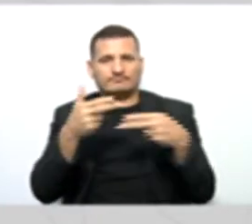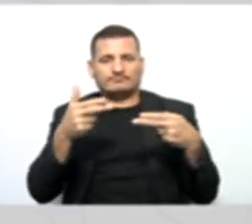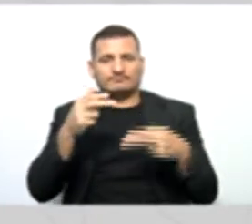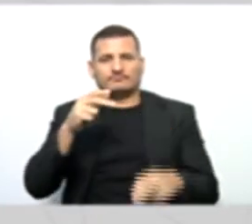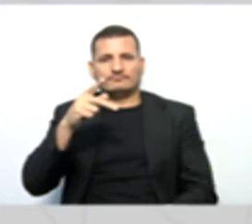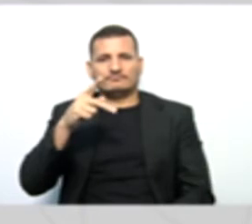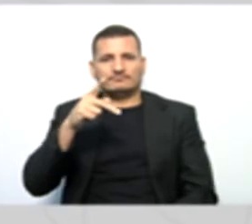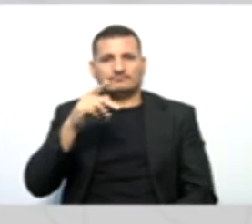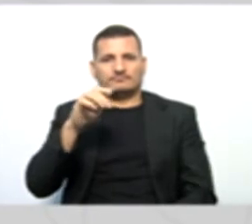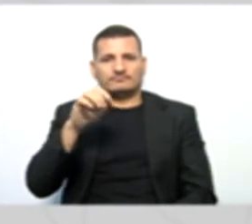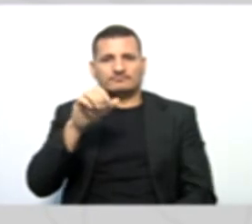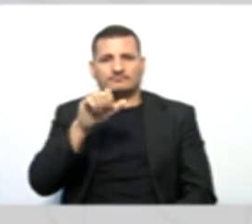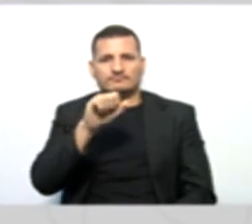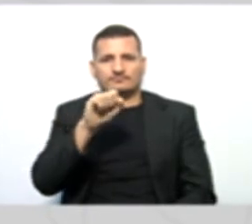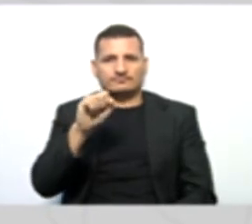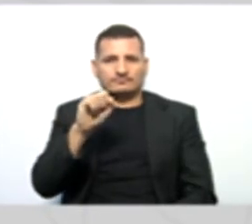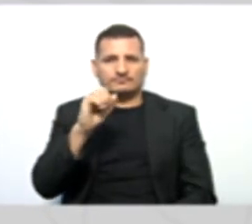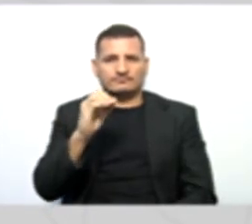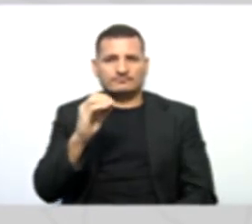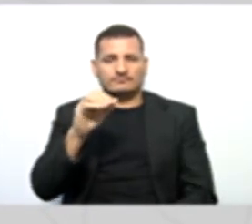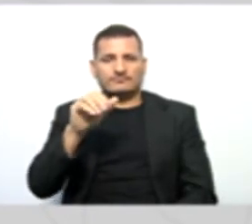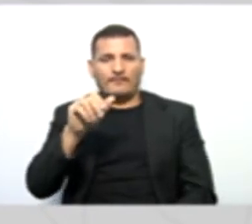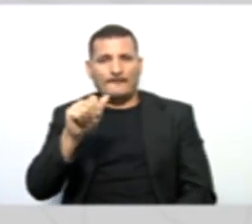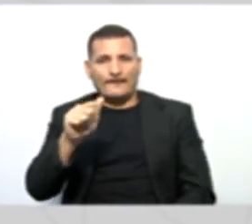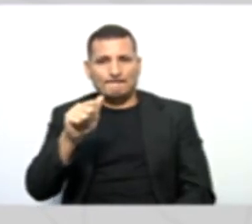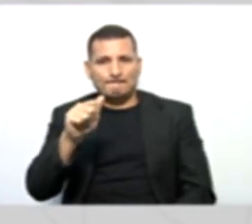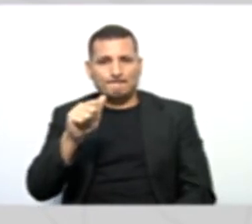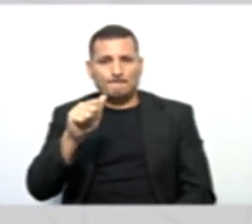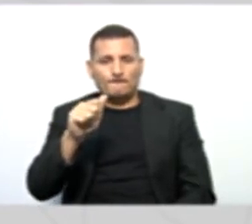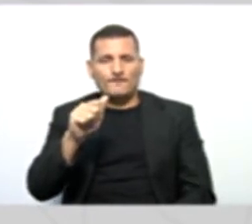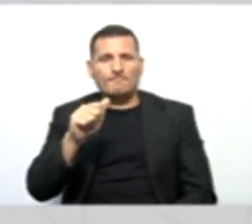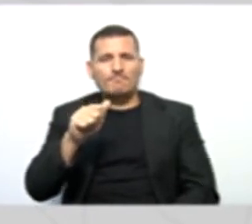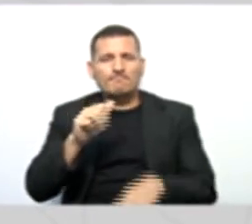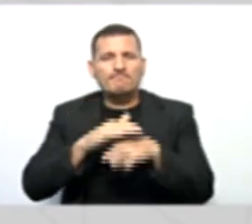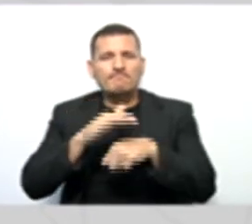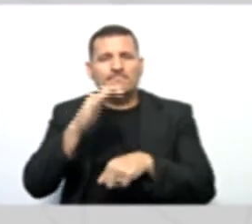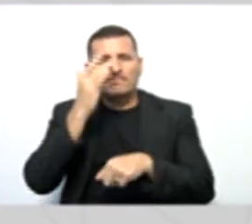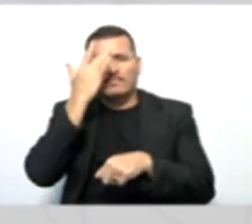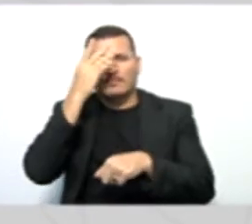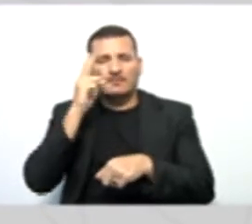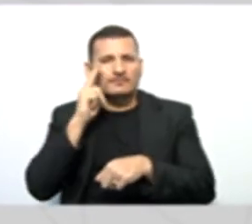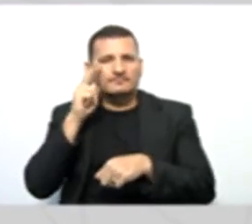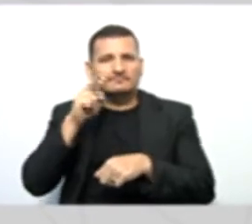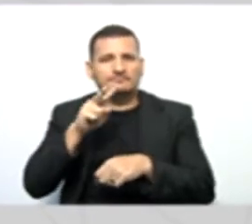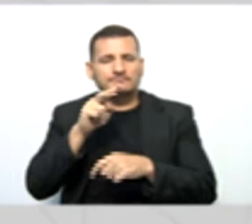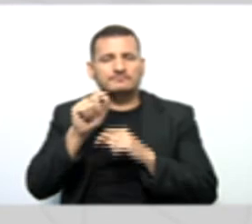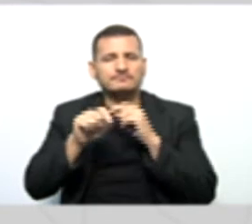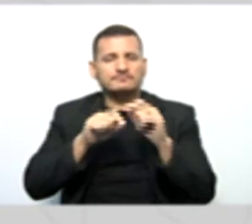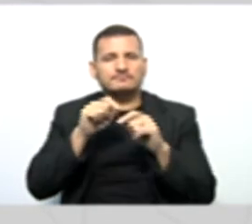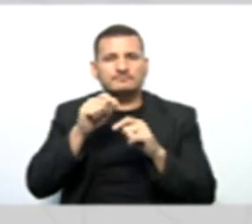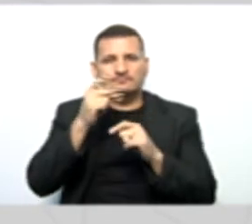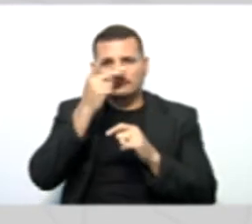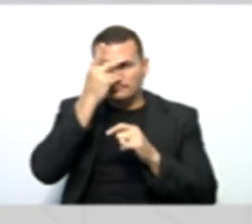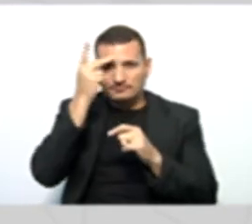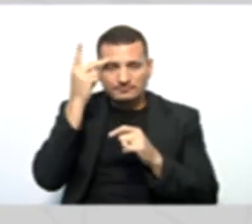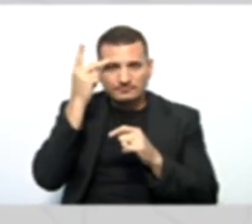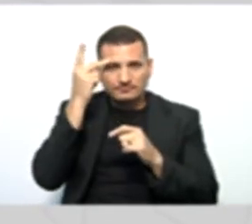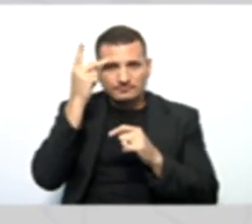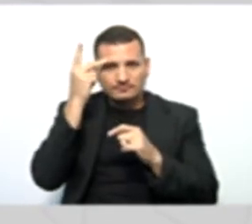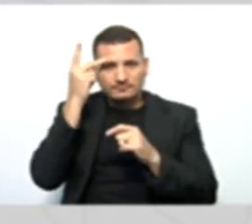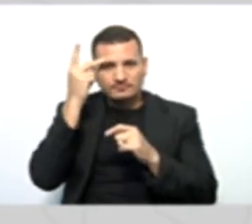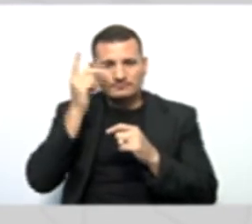objeto pessoa. Para ficar mais intuitivo, mais fácil da gente saber que de fato é um objeto pessoa, nós podemos